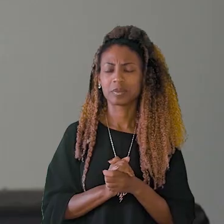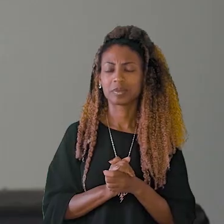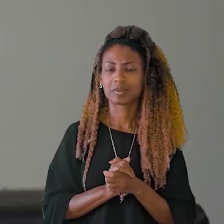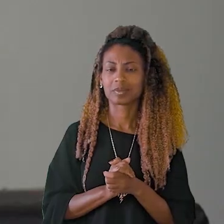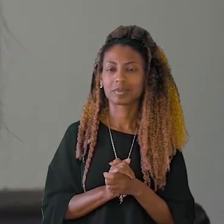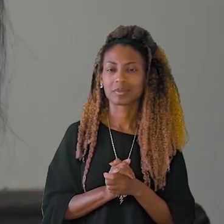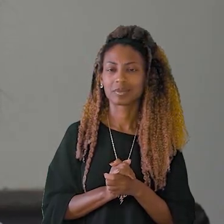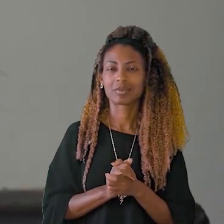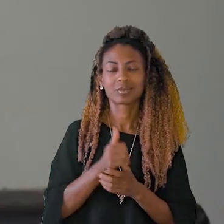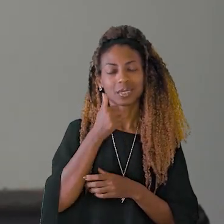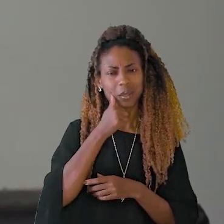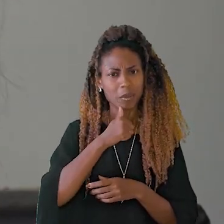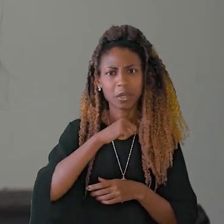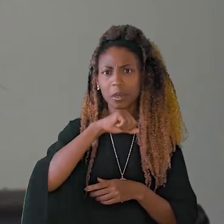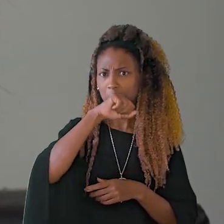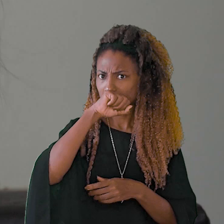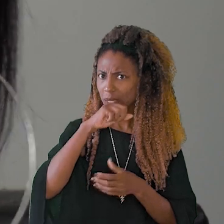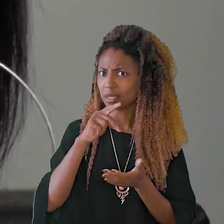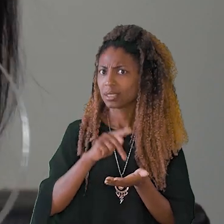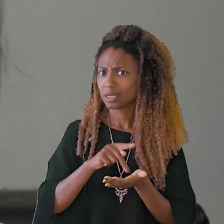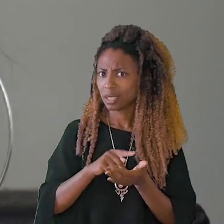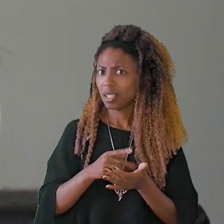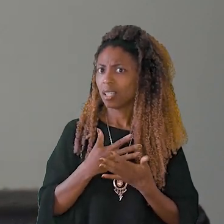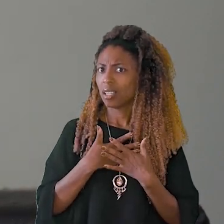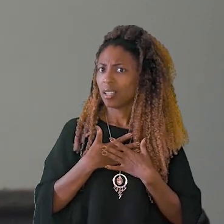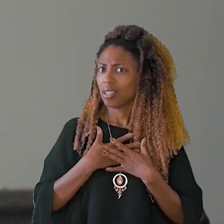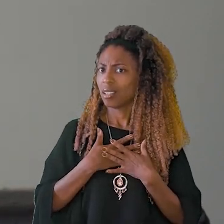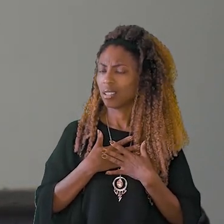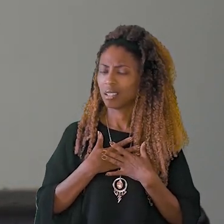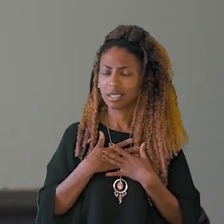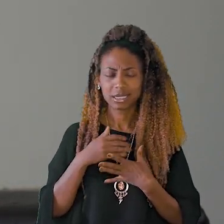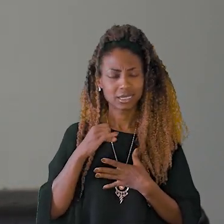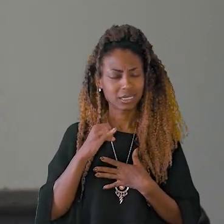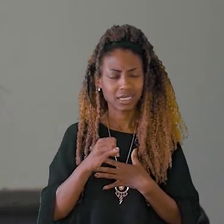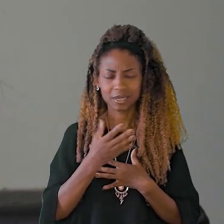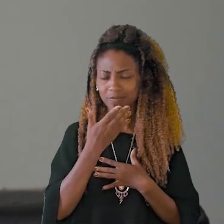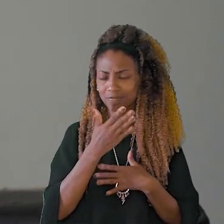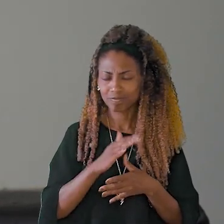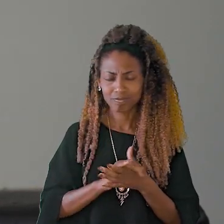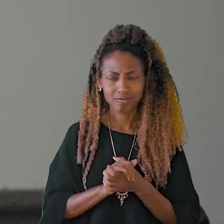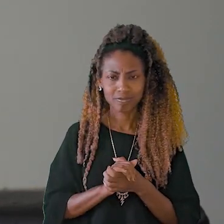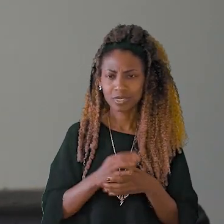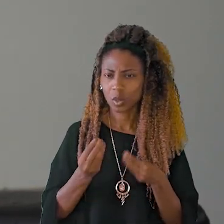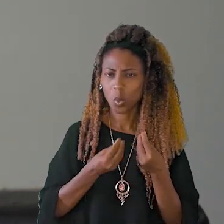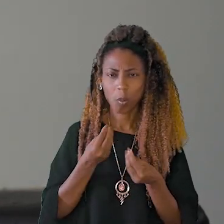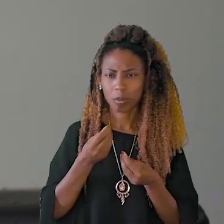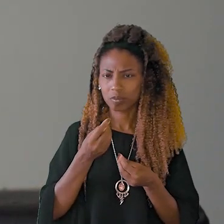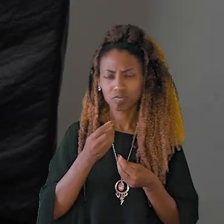Se não fosse minha mãe, gente, de verdade mesmo, assim, de coração. Acho que se não fosse minha mãe, assim, acho que nem aqui como você estaria falando especificamente,